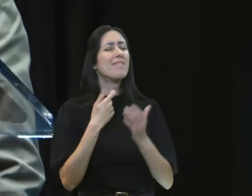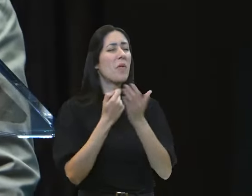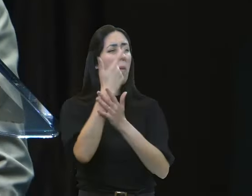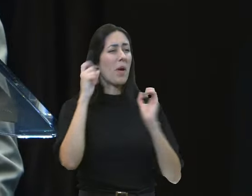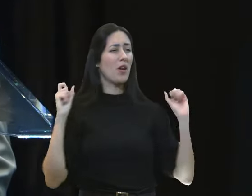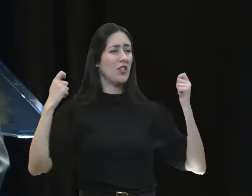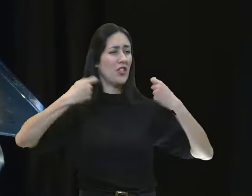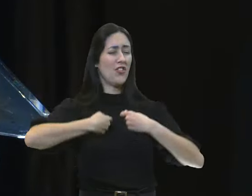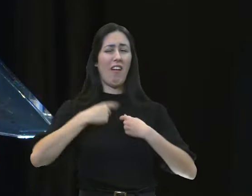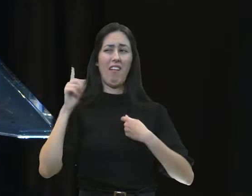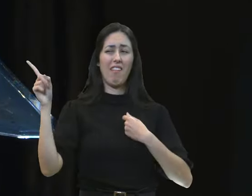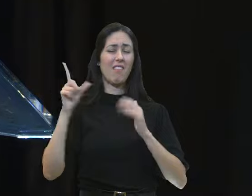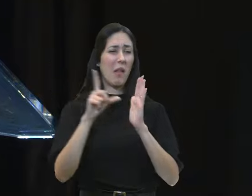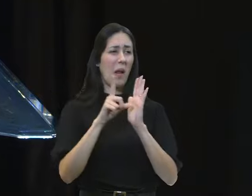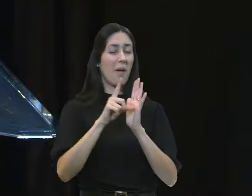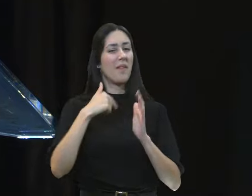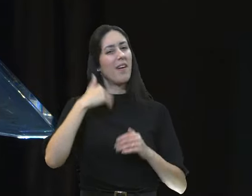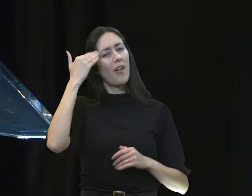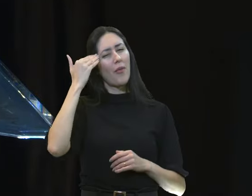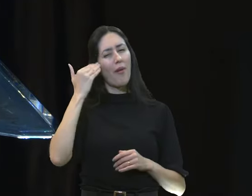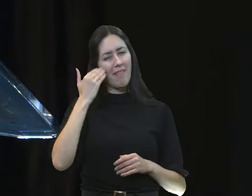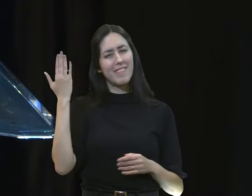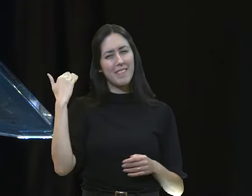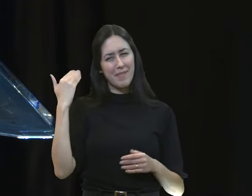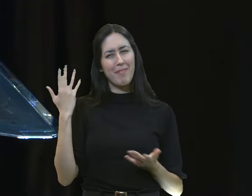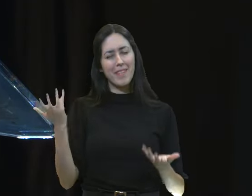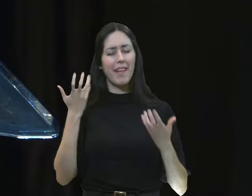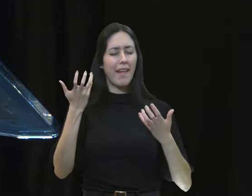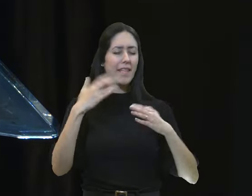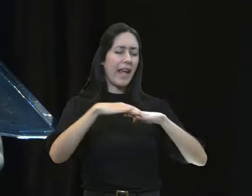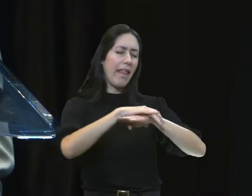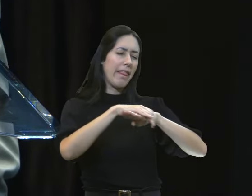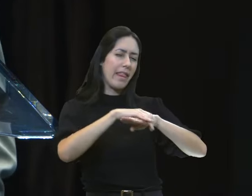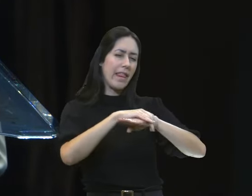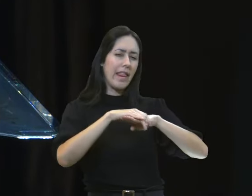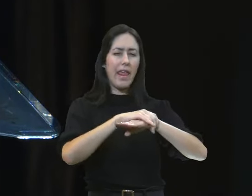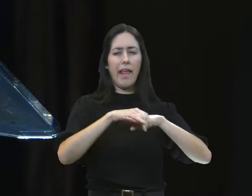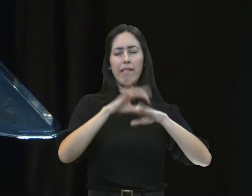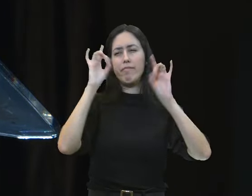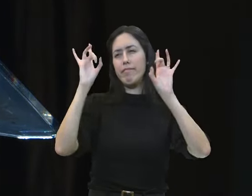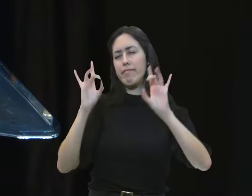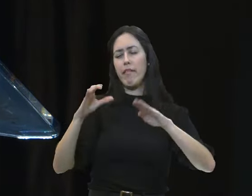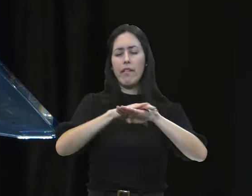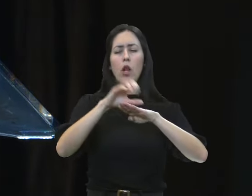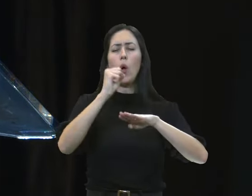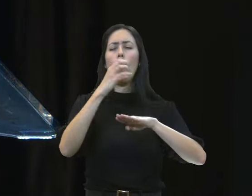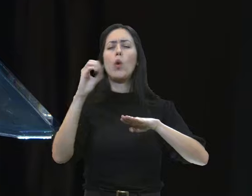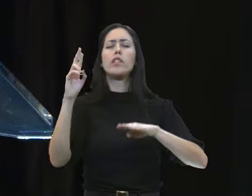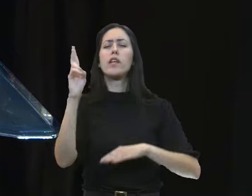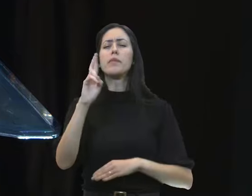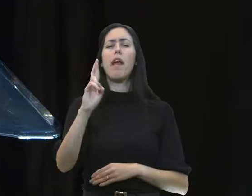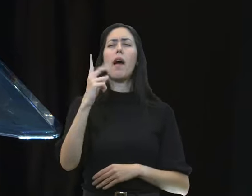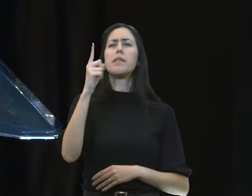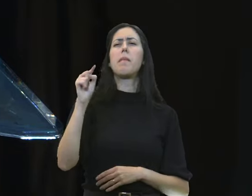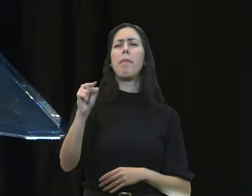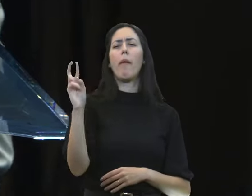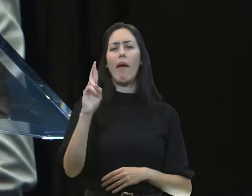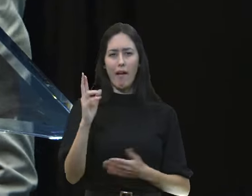jaqueta. Adolescente, né? Quer tênis, né? Fala a verdade, aqueles tênis de 800, de 1.000, de 1.200, não é